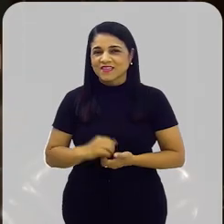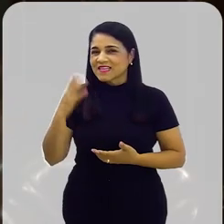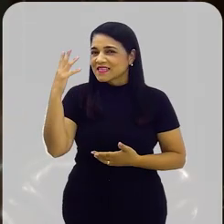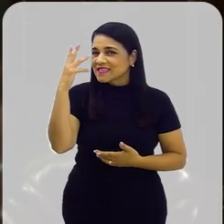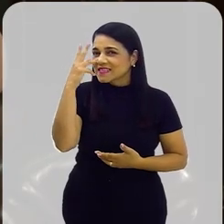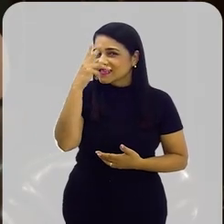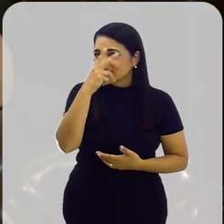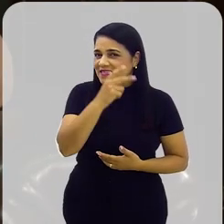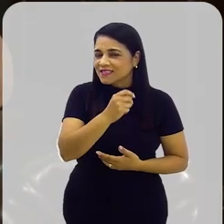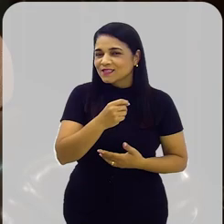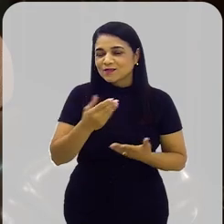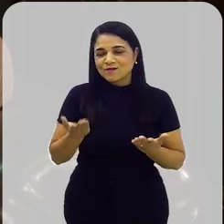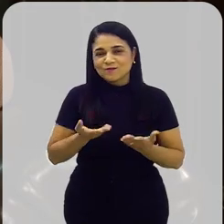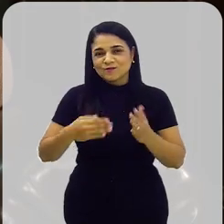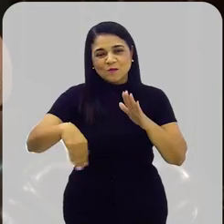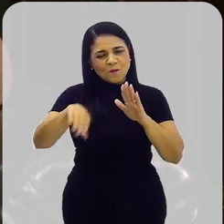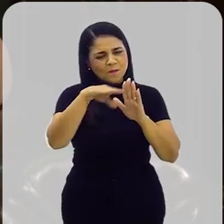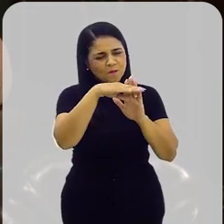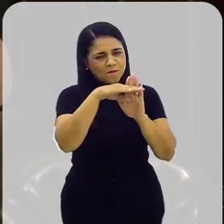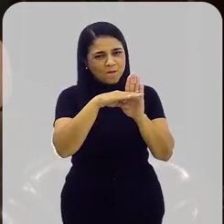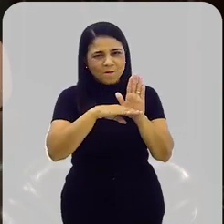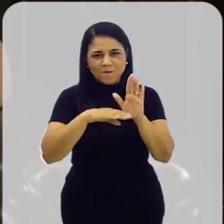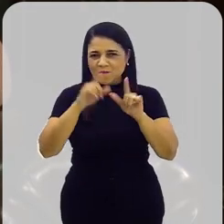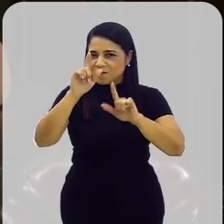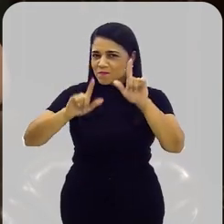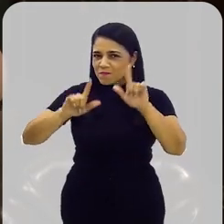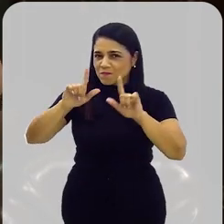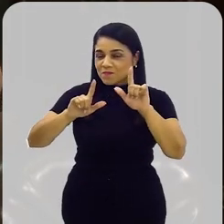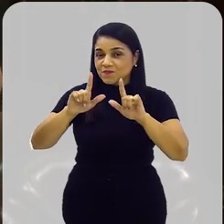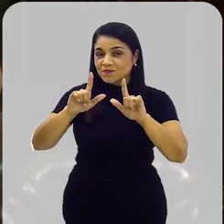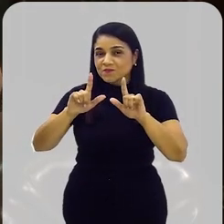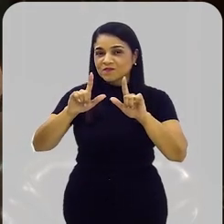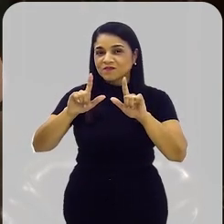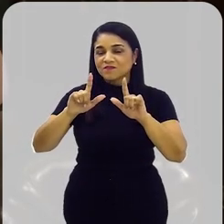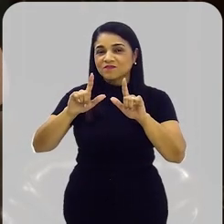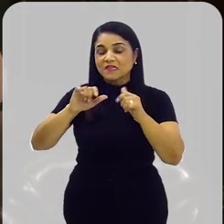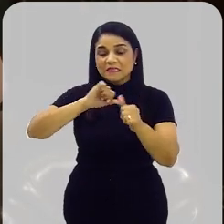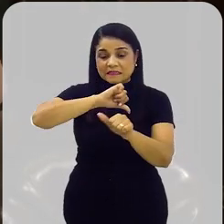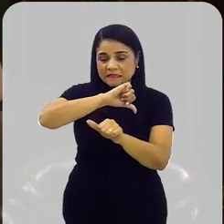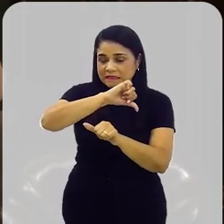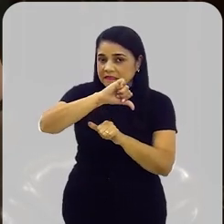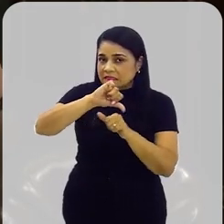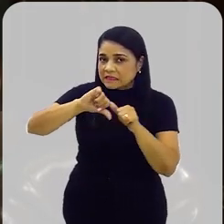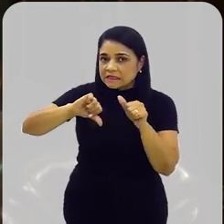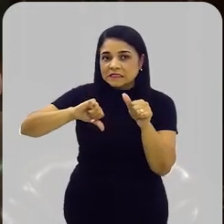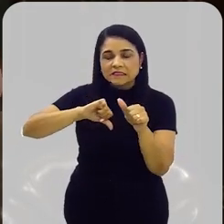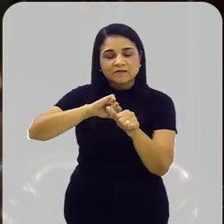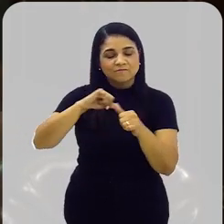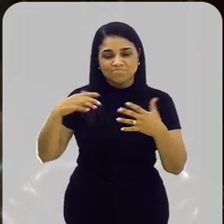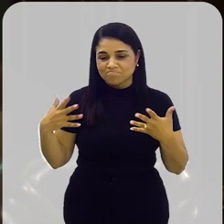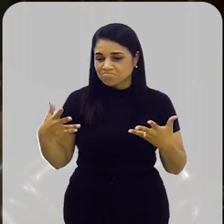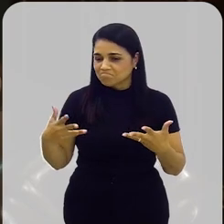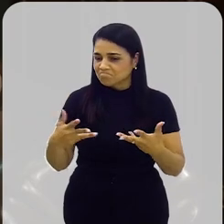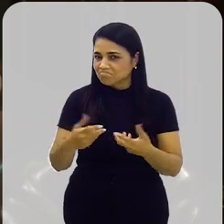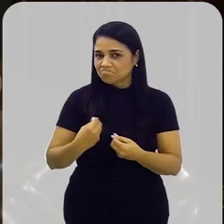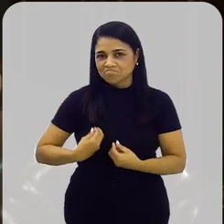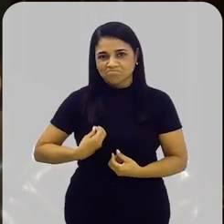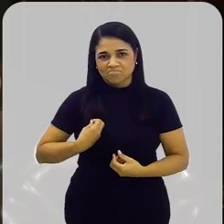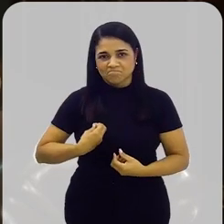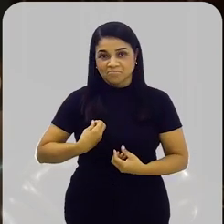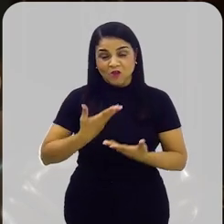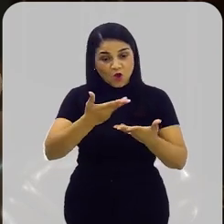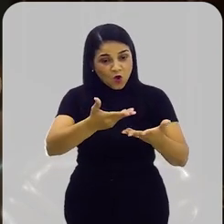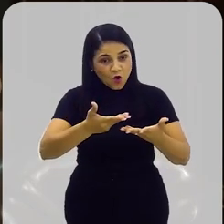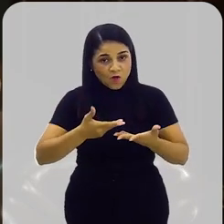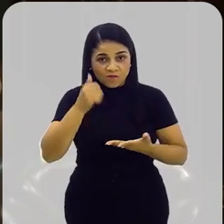Coisa linda demais, hoje no programa nós temos o que podemos chamar de transformação maravilhosa. Hoje